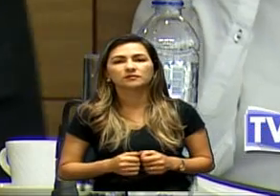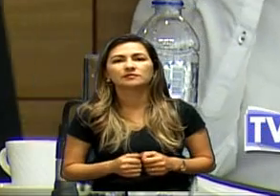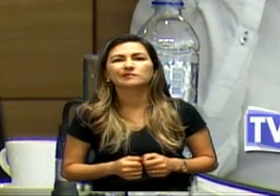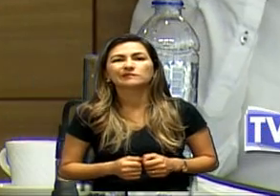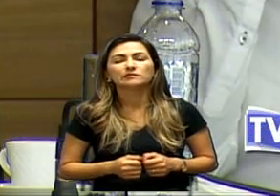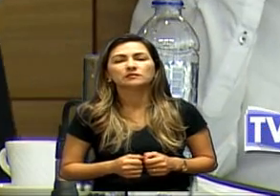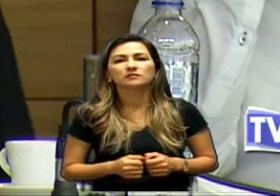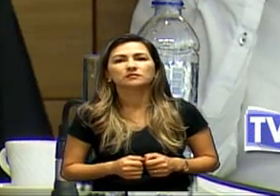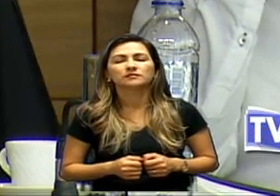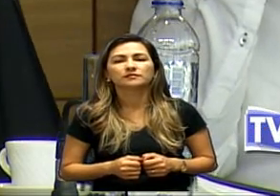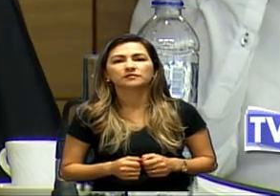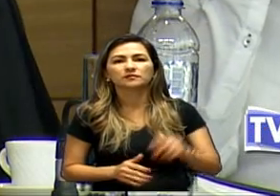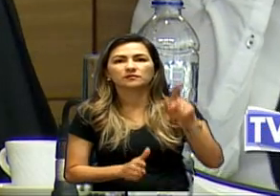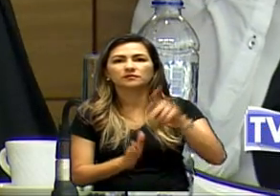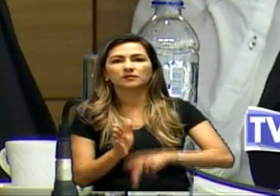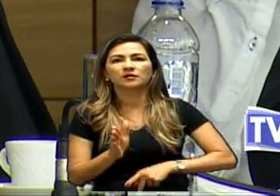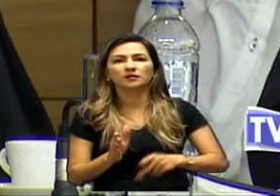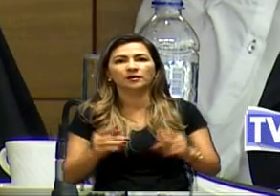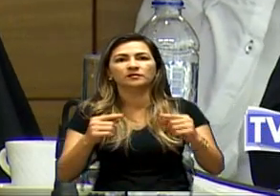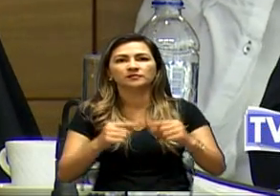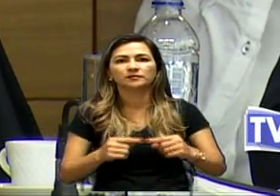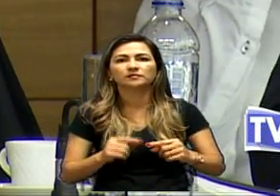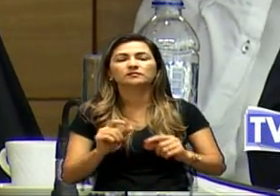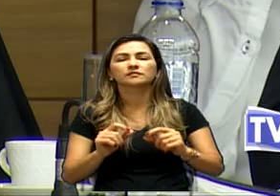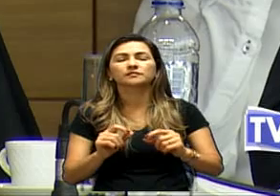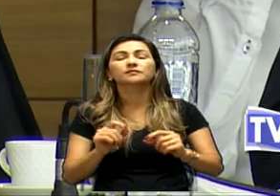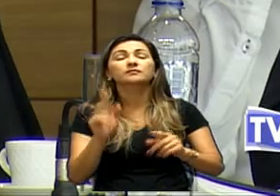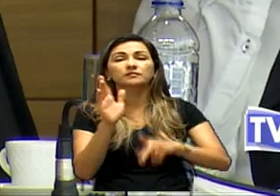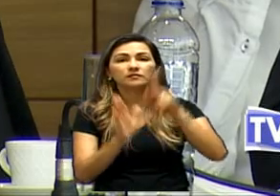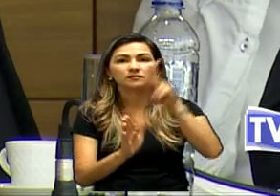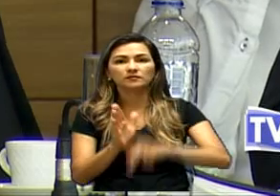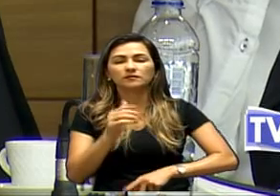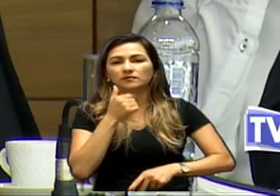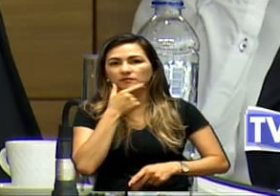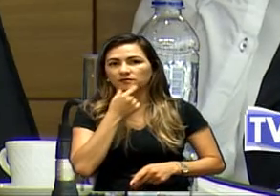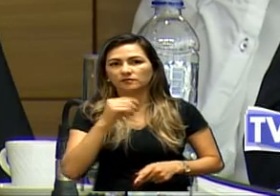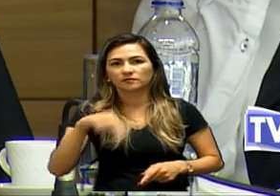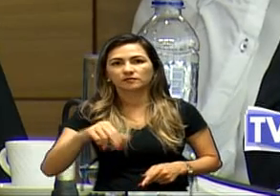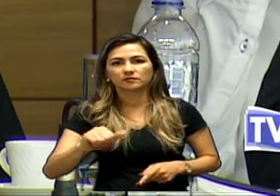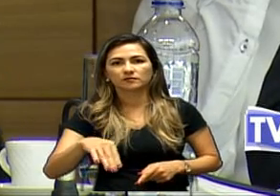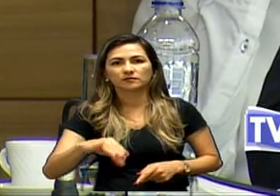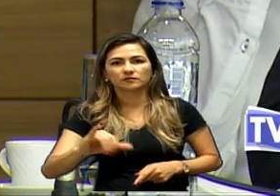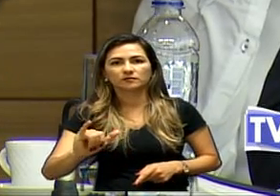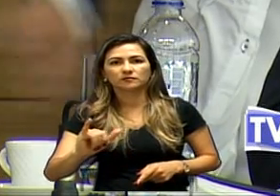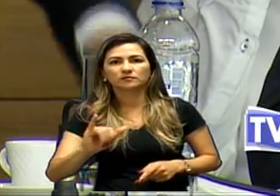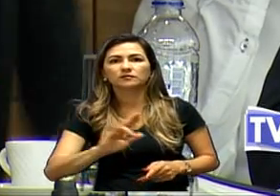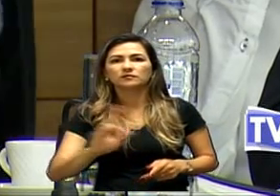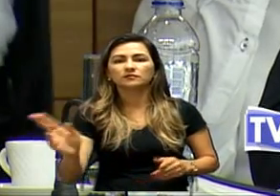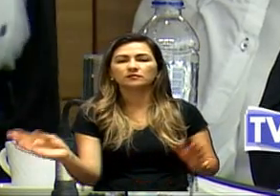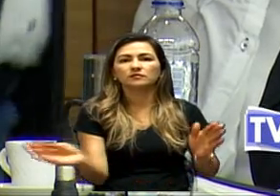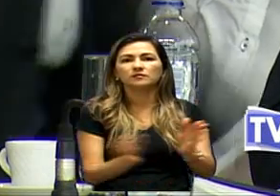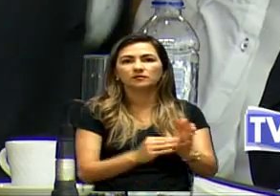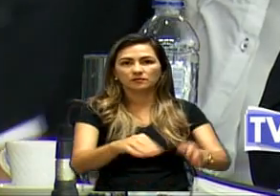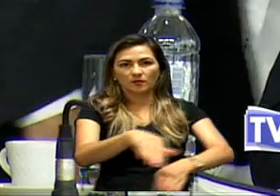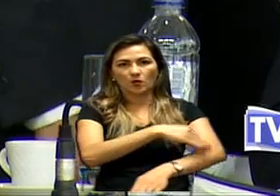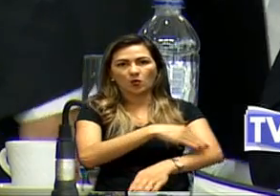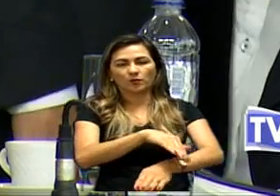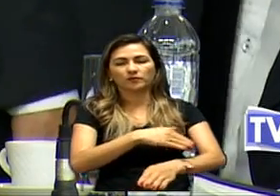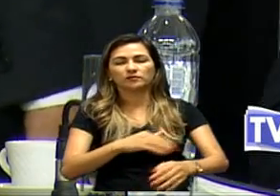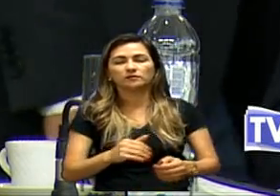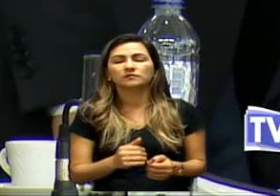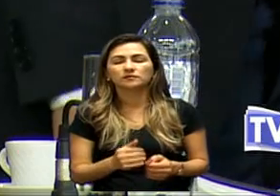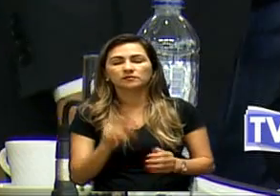Projeto de lei dispõe sobre a denominação de Nancy Alberto Simão a uma via pública. Projeto de lei 284,